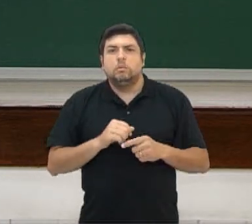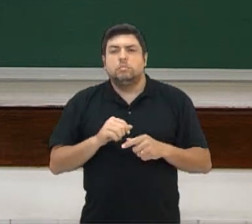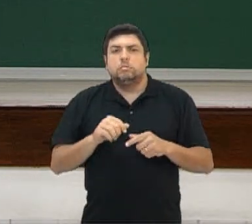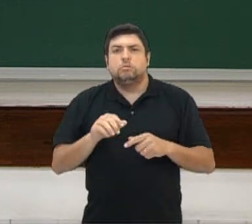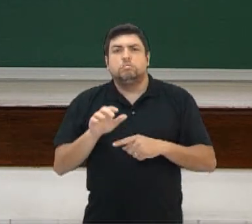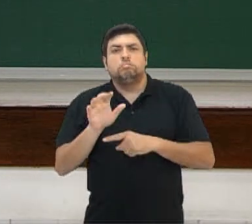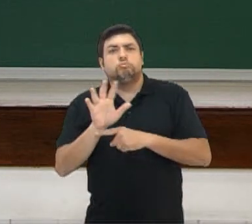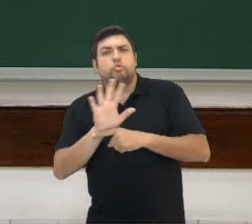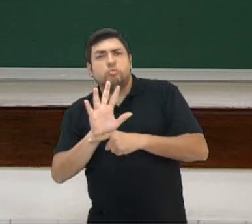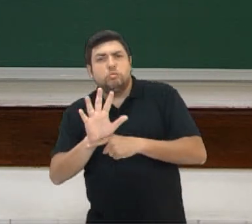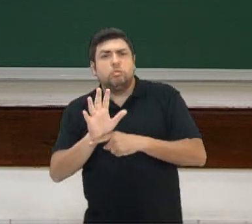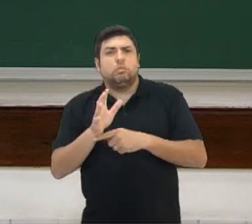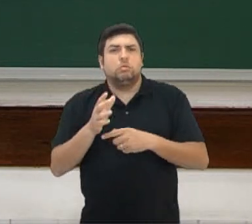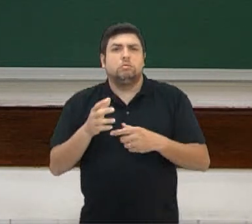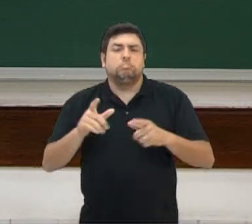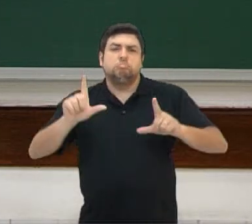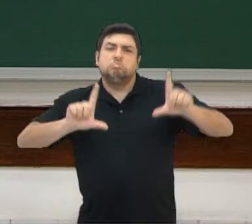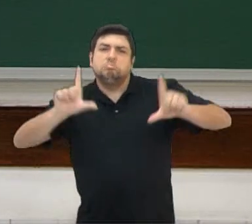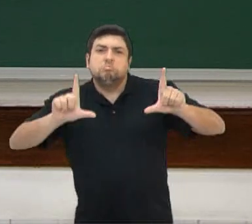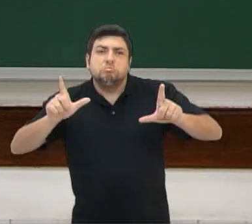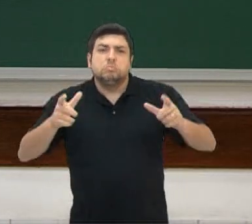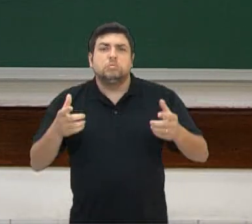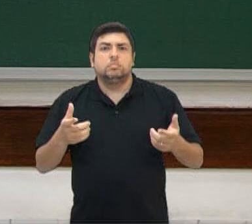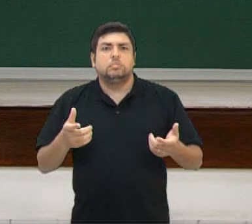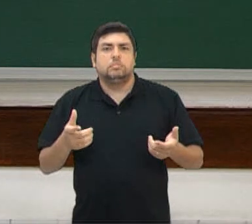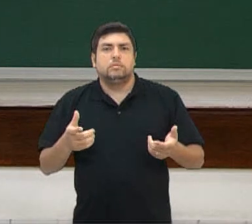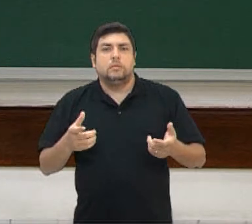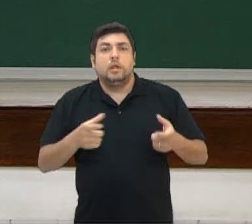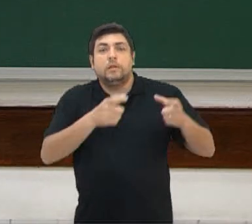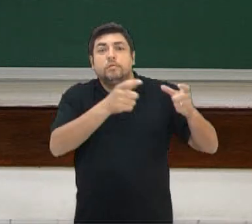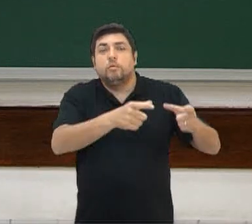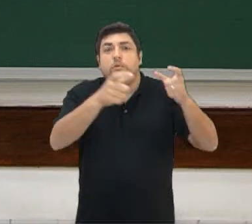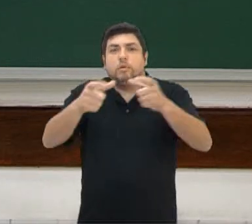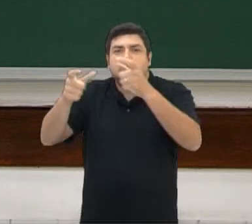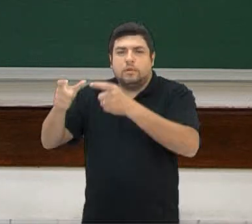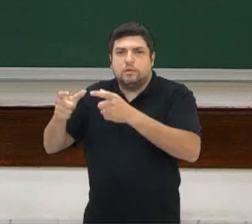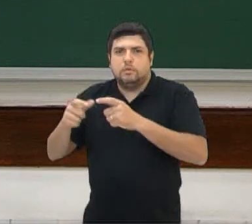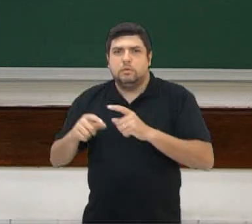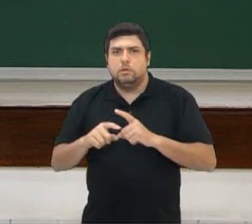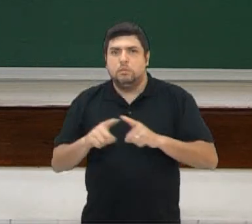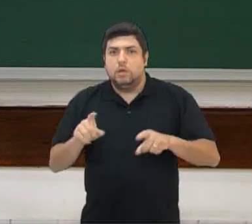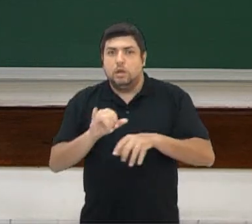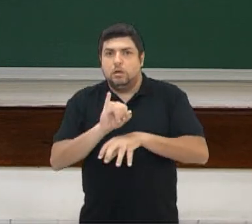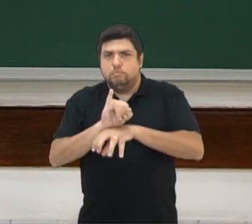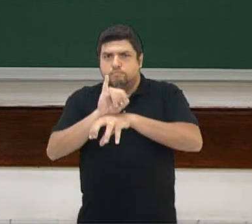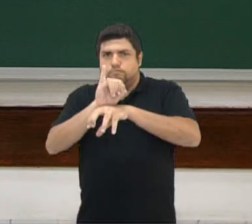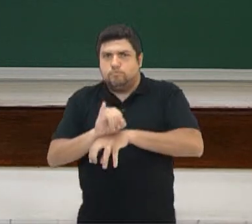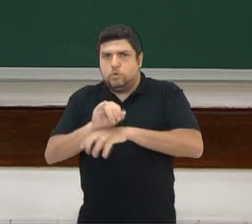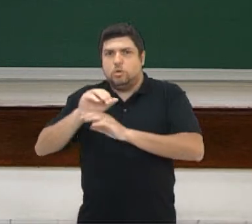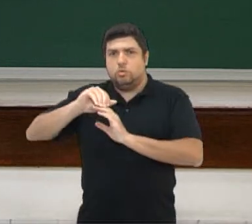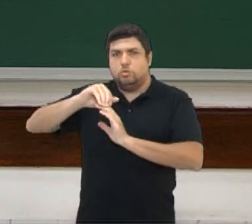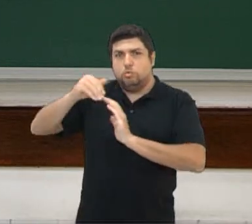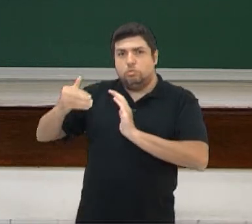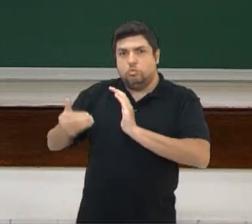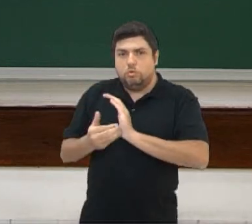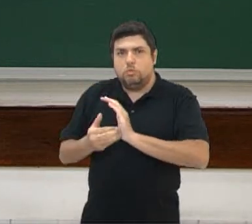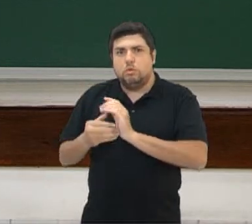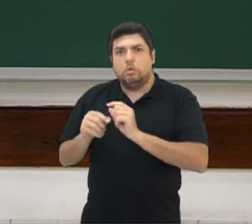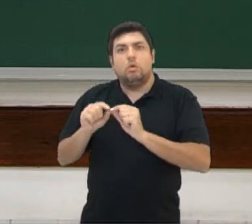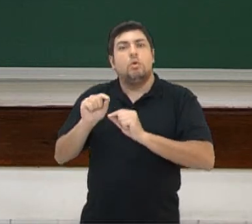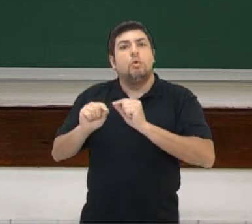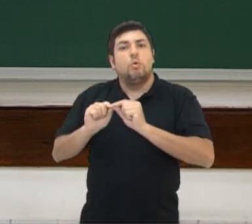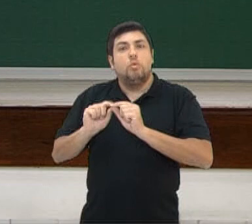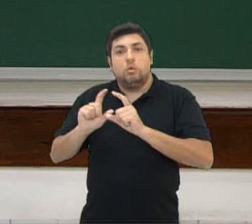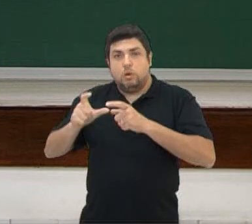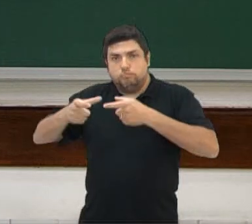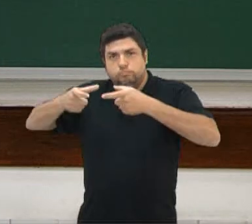gente mescla de ambientes. Mas quando a gente fala em instituições totais, a gente pensa no único ambiente em que o sujeito faz as suas